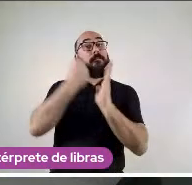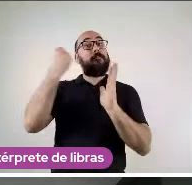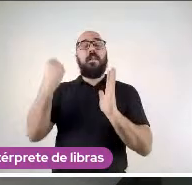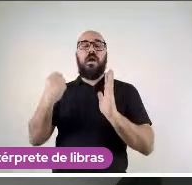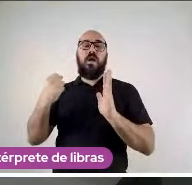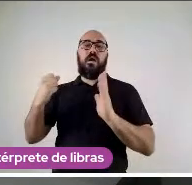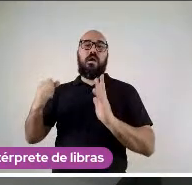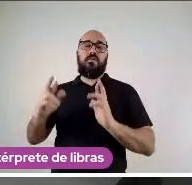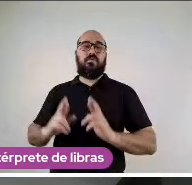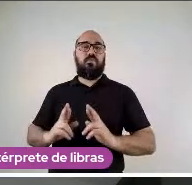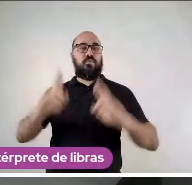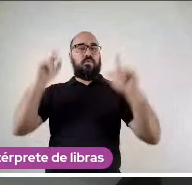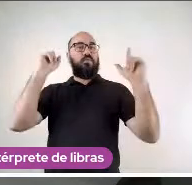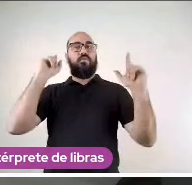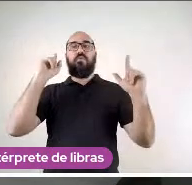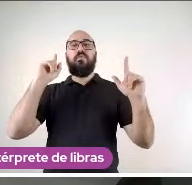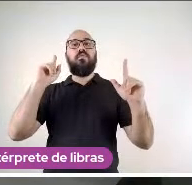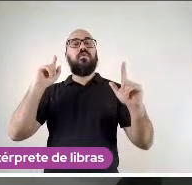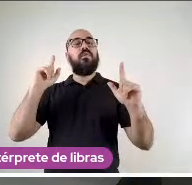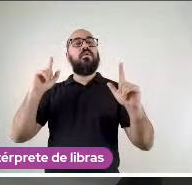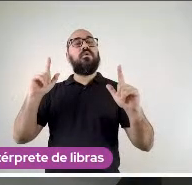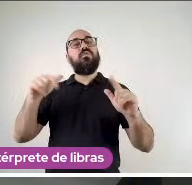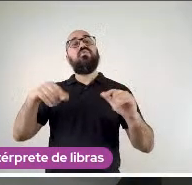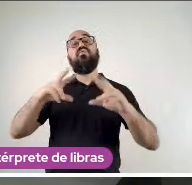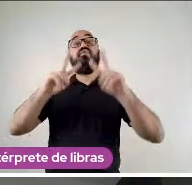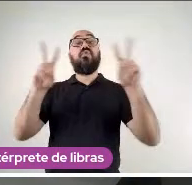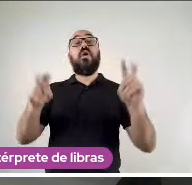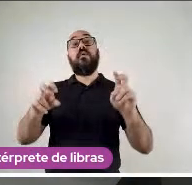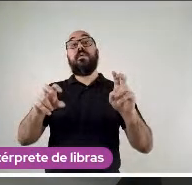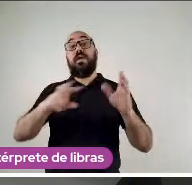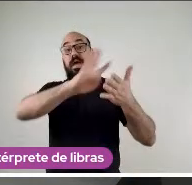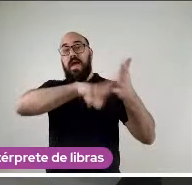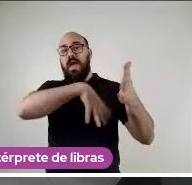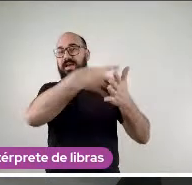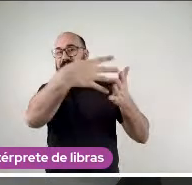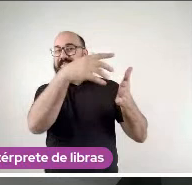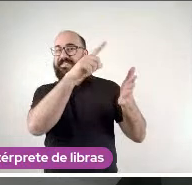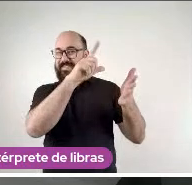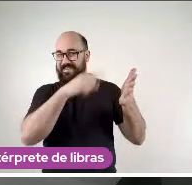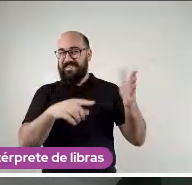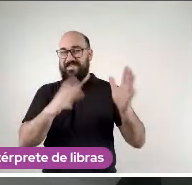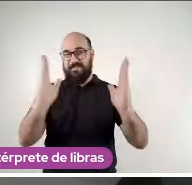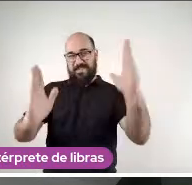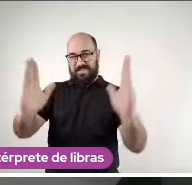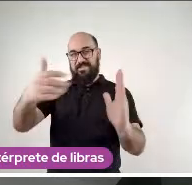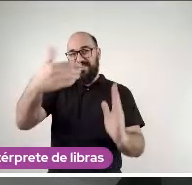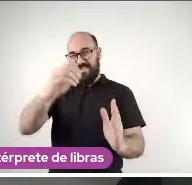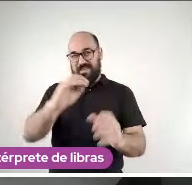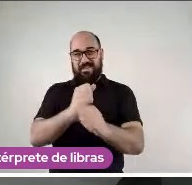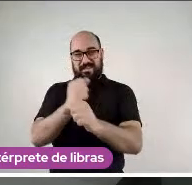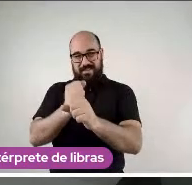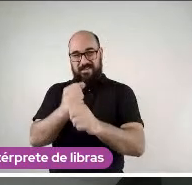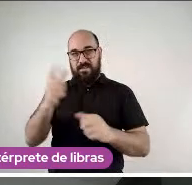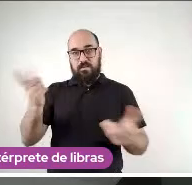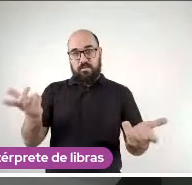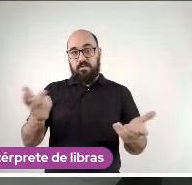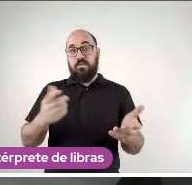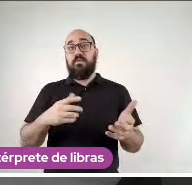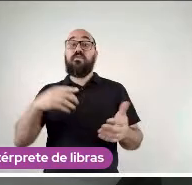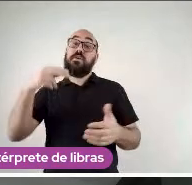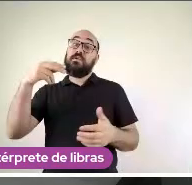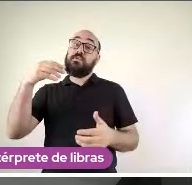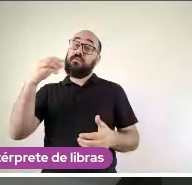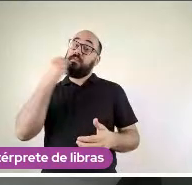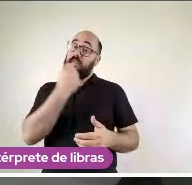atores em torno da agenda oceânica, né, que complementou já um início, que foi em setembro de